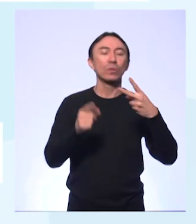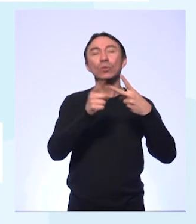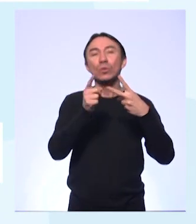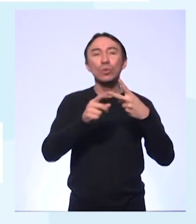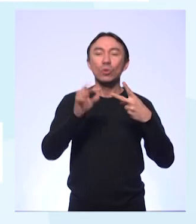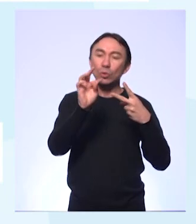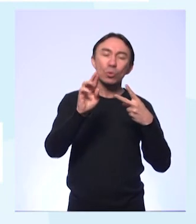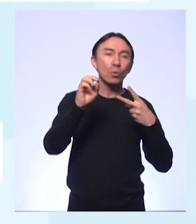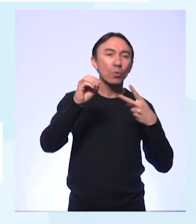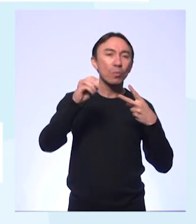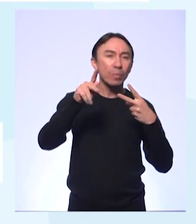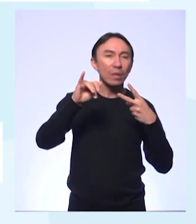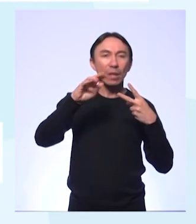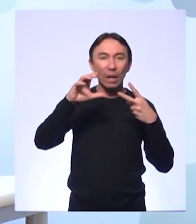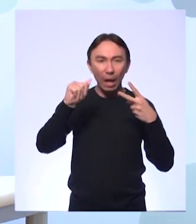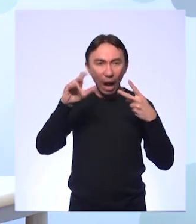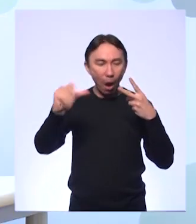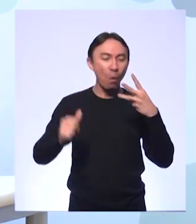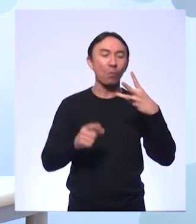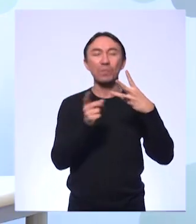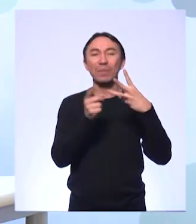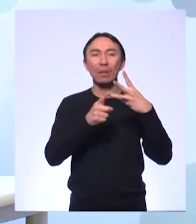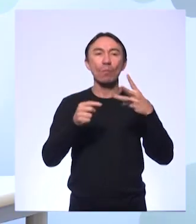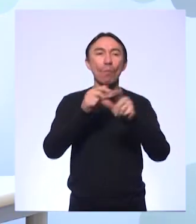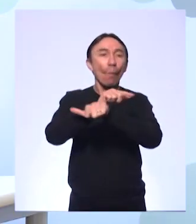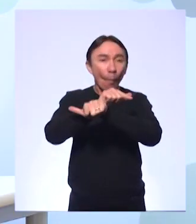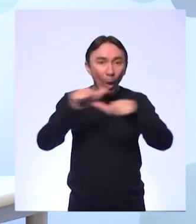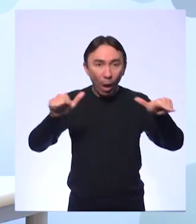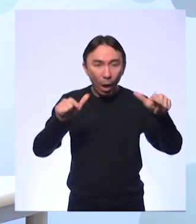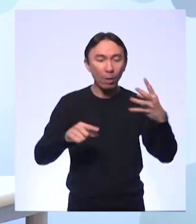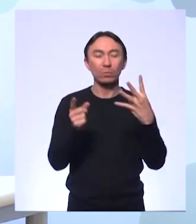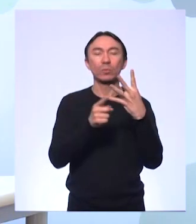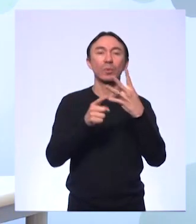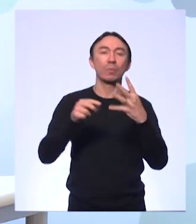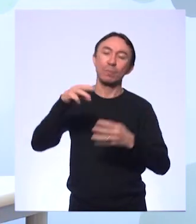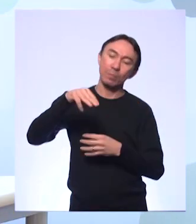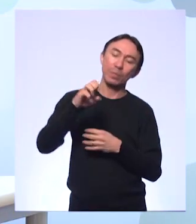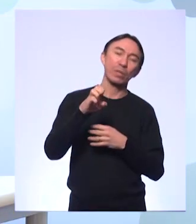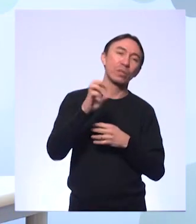mediterrâneo, e aí a faixa, né, do semiárido, aí, que seria o quinto